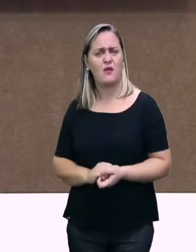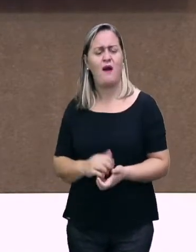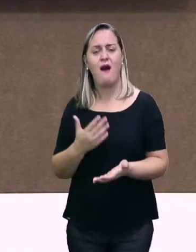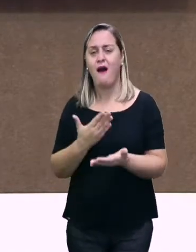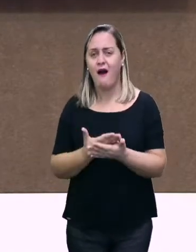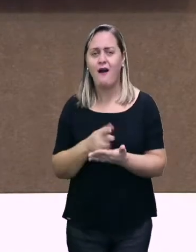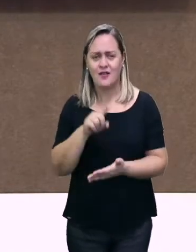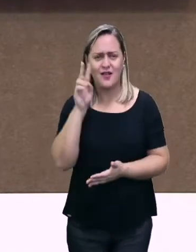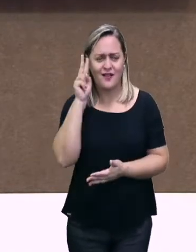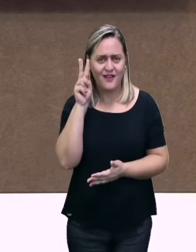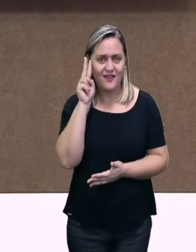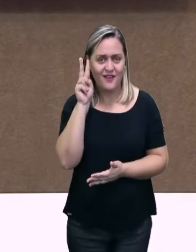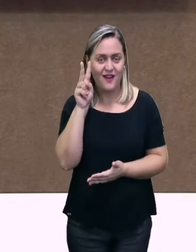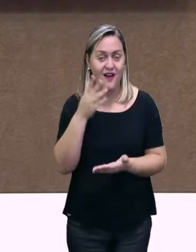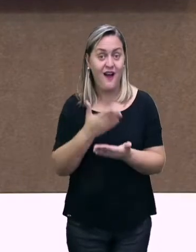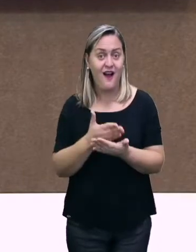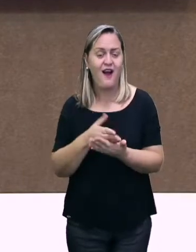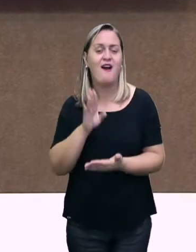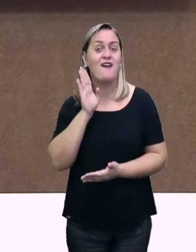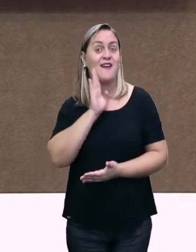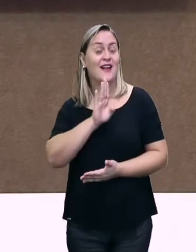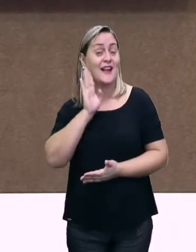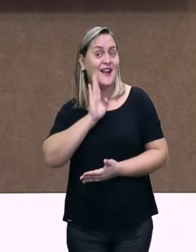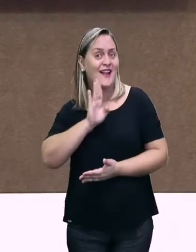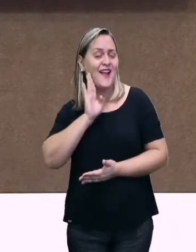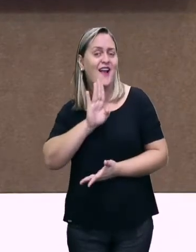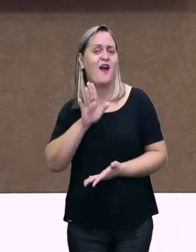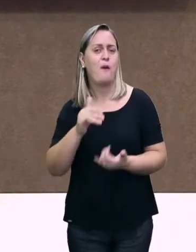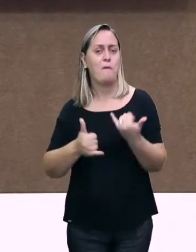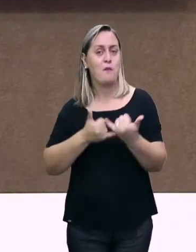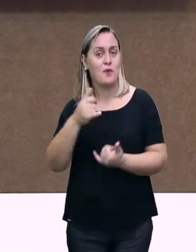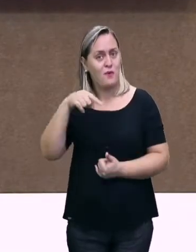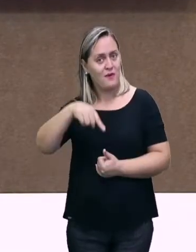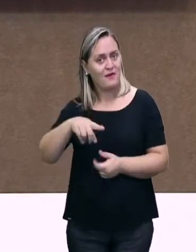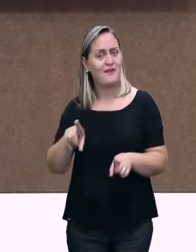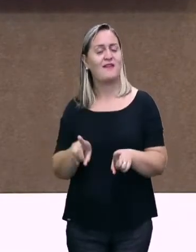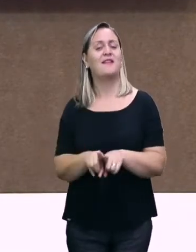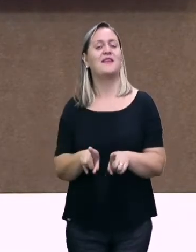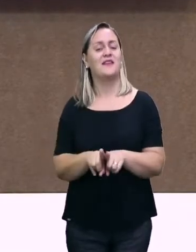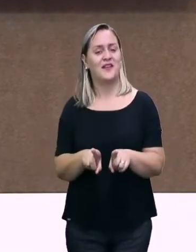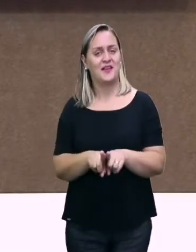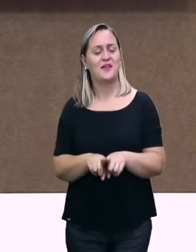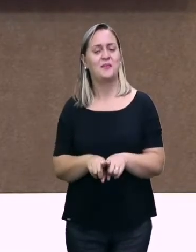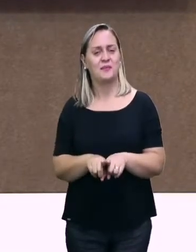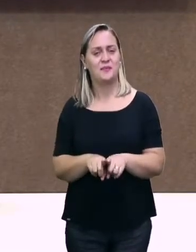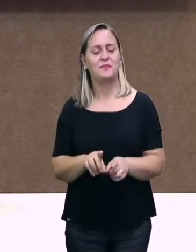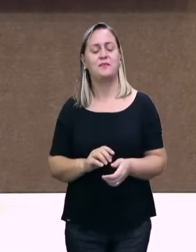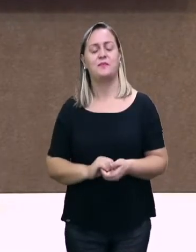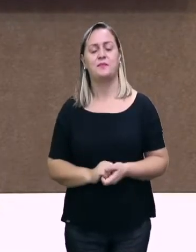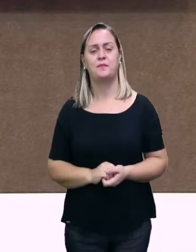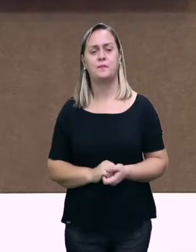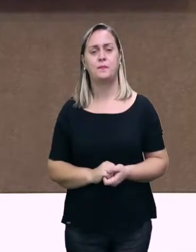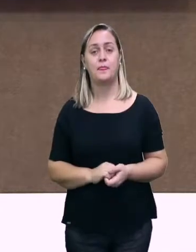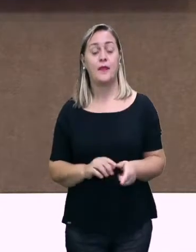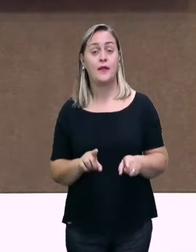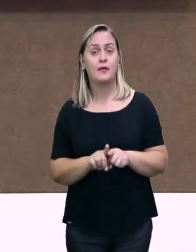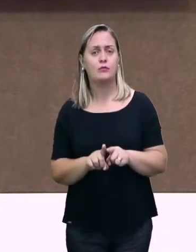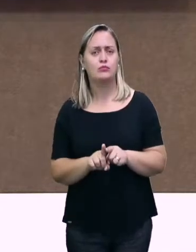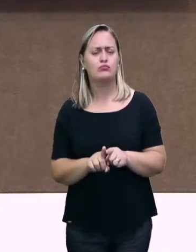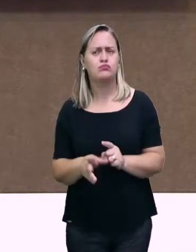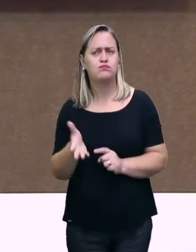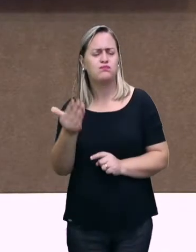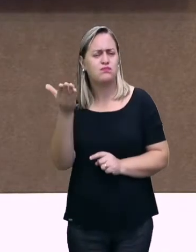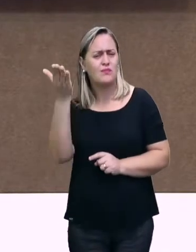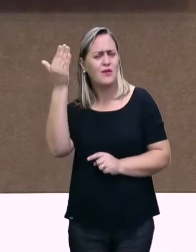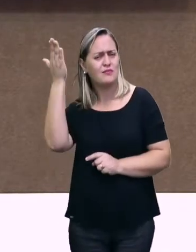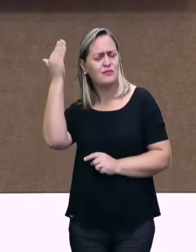divertida, a gente até fez um joguinho aqui de peteca, foi muito legal. E, claro, antigamente os